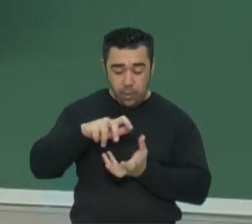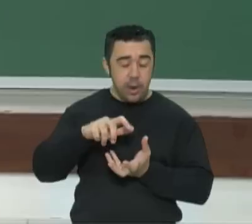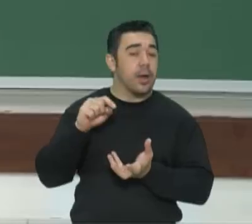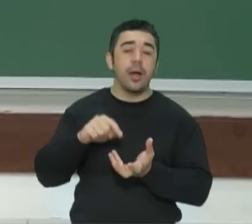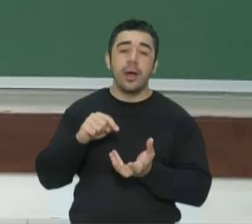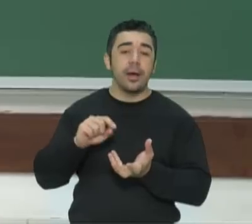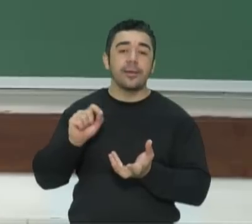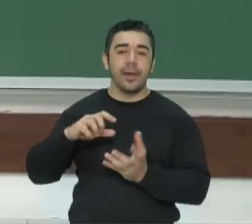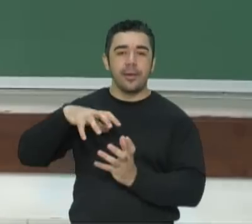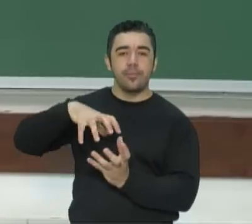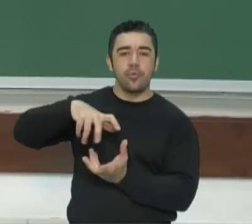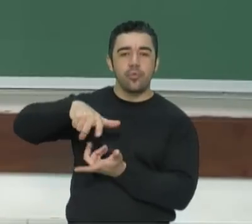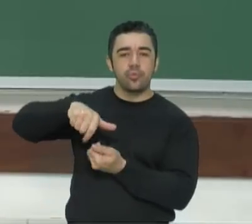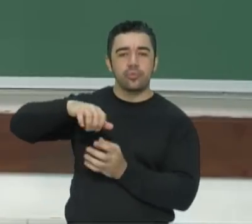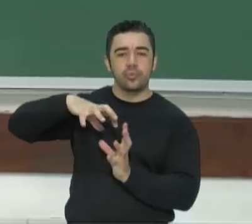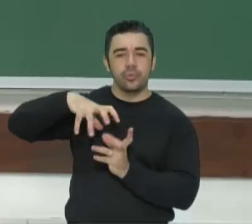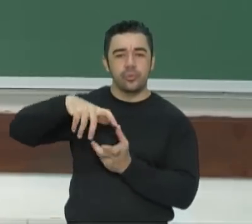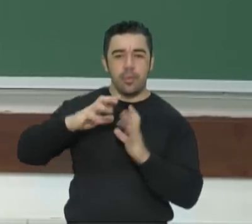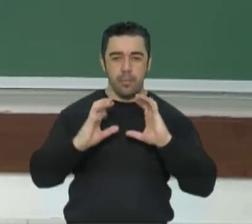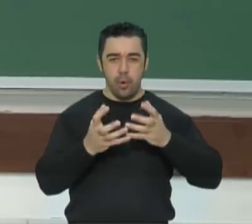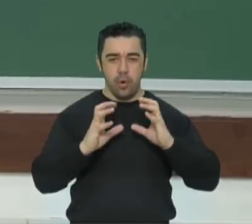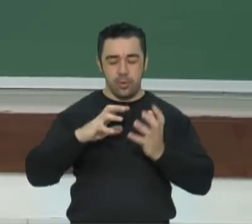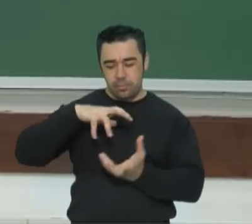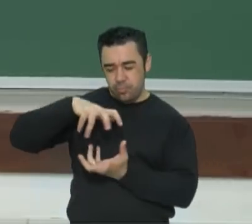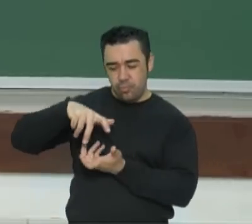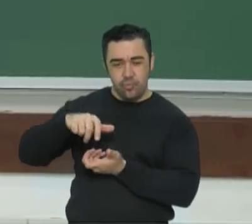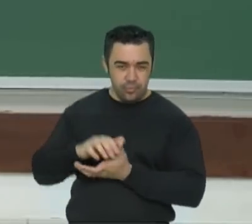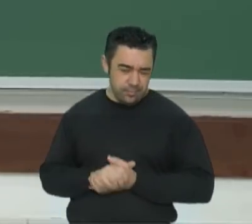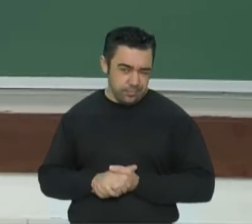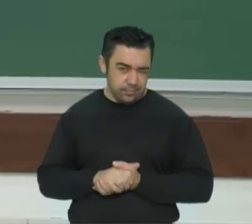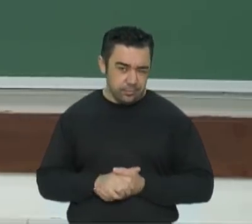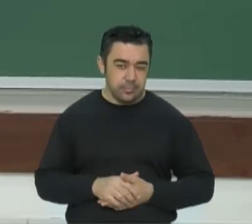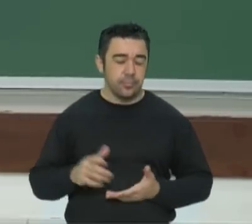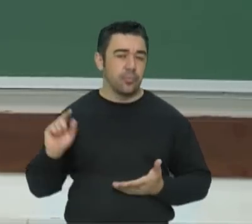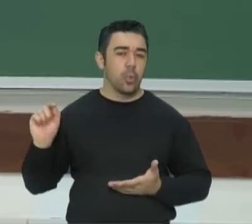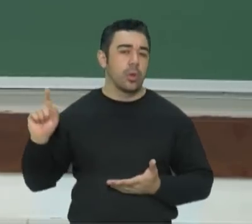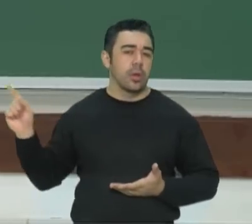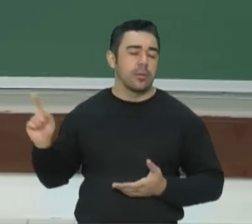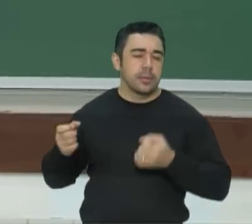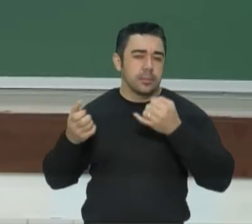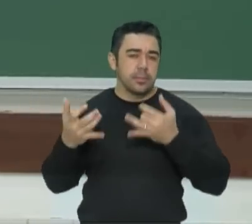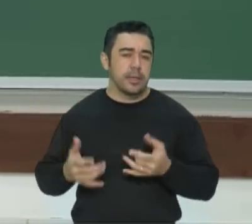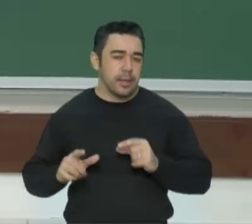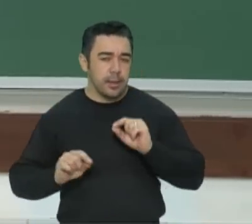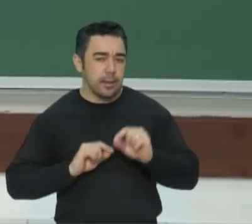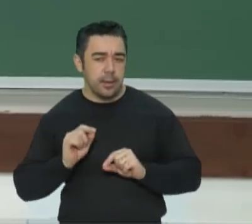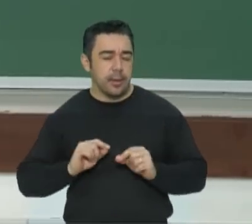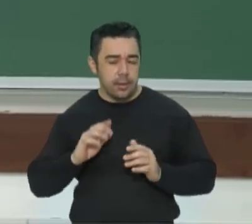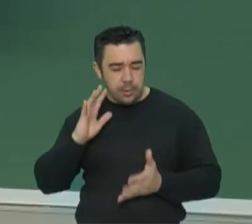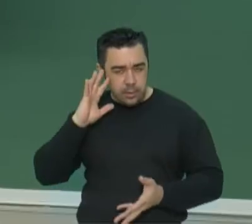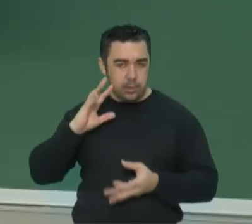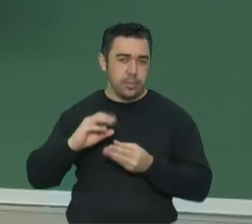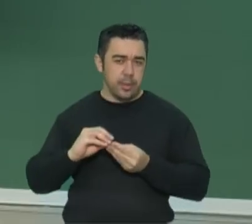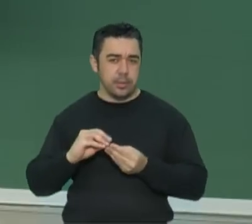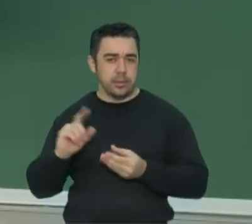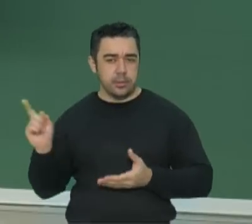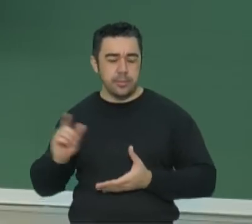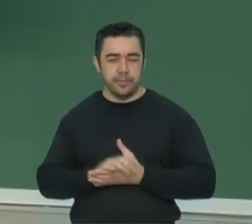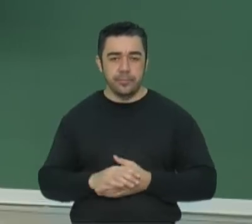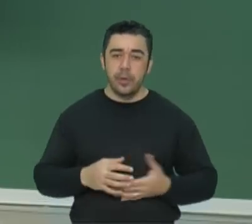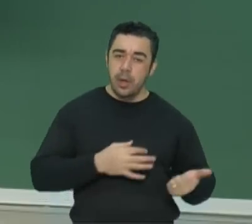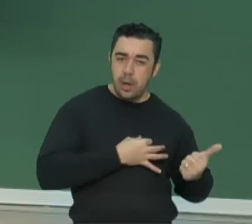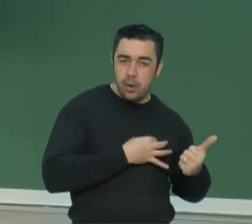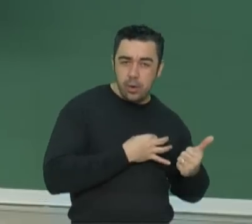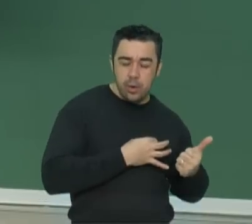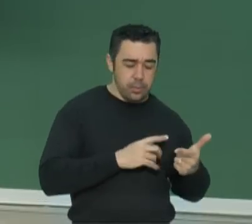é o globo terrestre. Então, que elementos dessa imagem justificam para a gente essa interpretação? Os